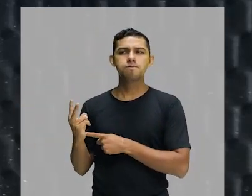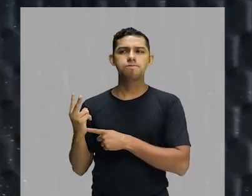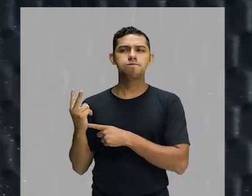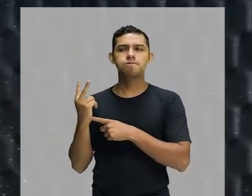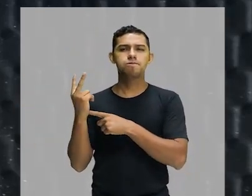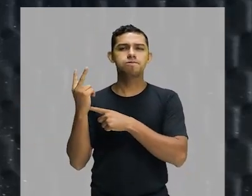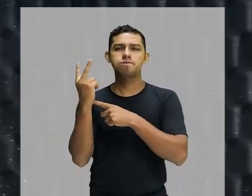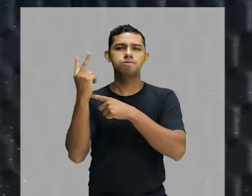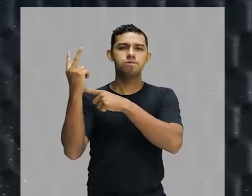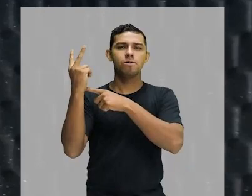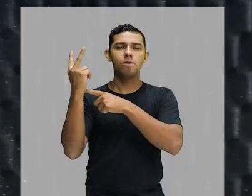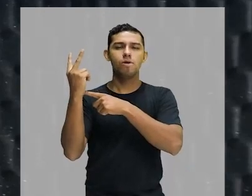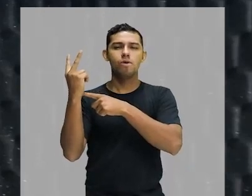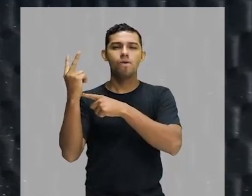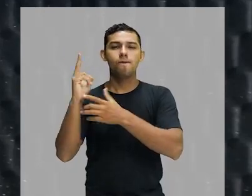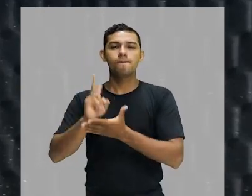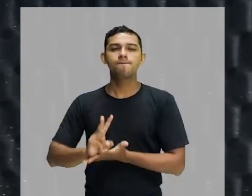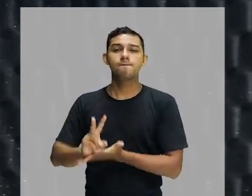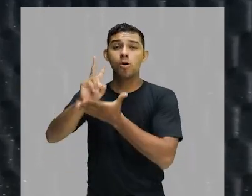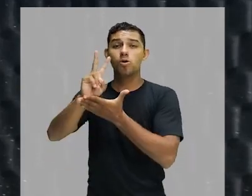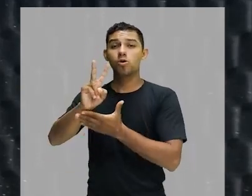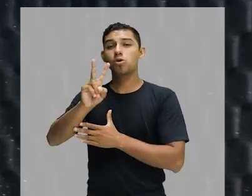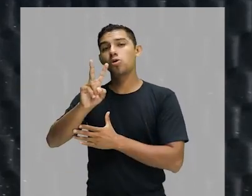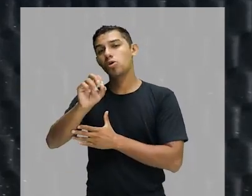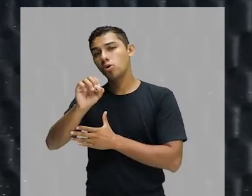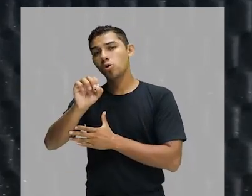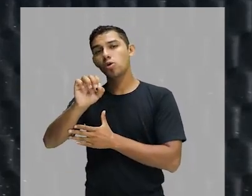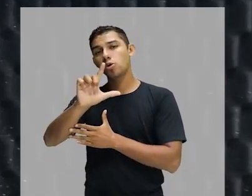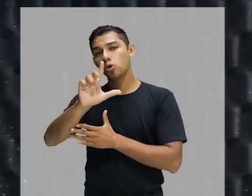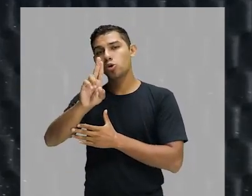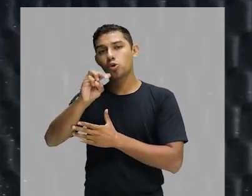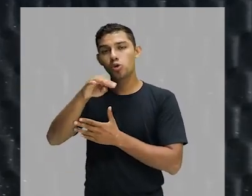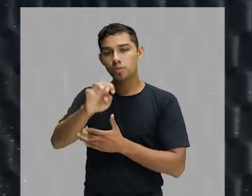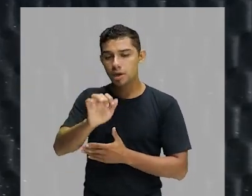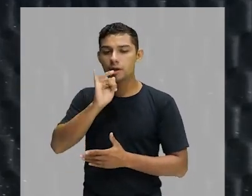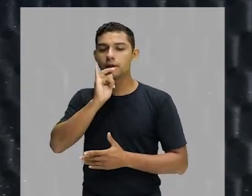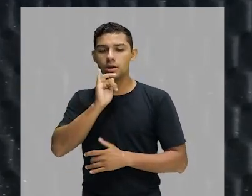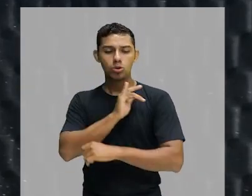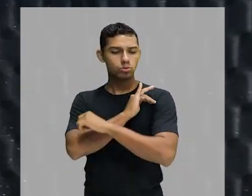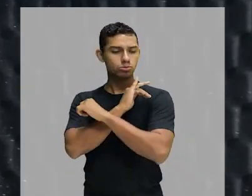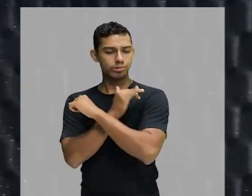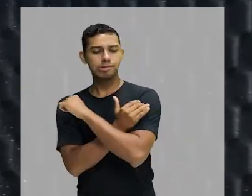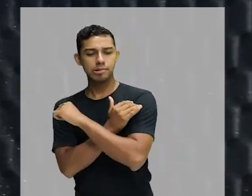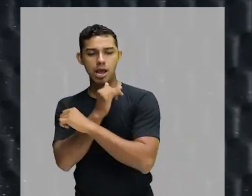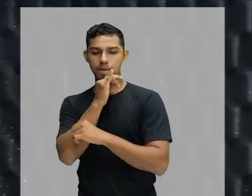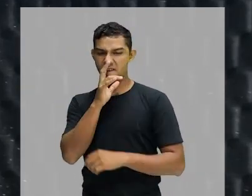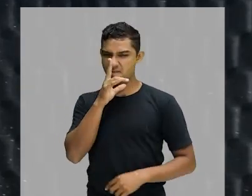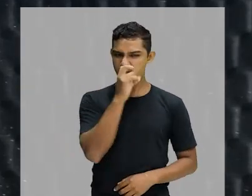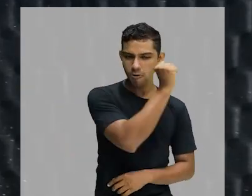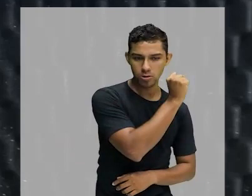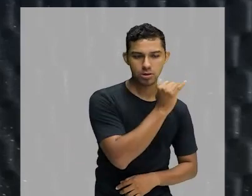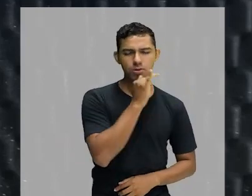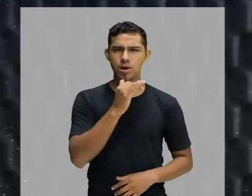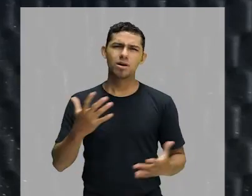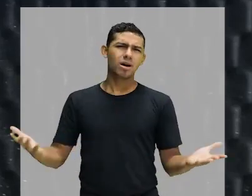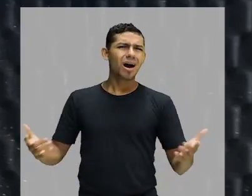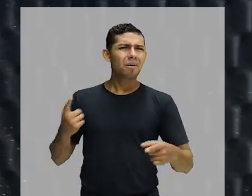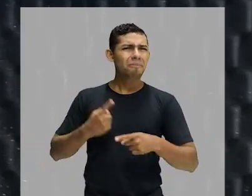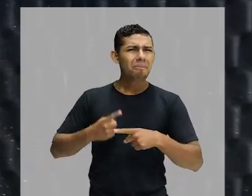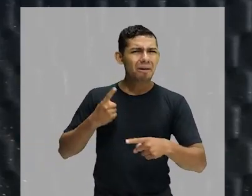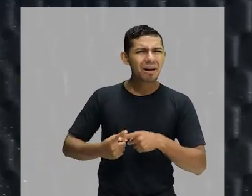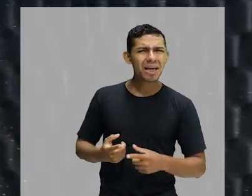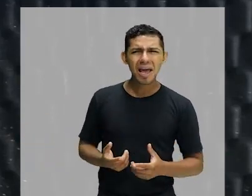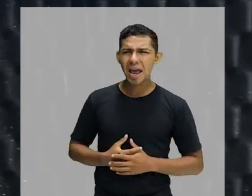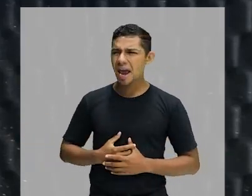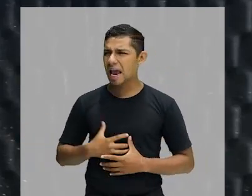força física. Tá aqui, ó. Eu até falei na aula de anabolizantes para vocês. Professor, já que faz tanto mal, por que foi